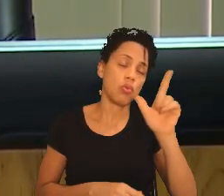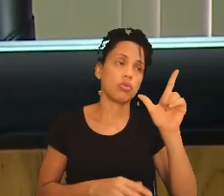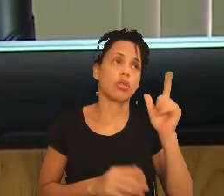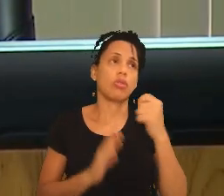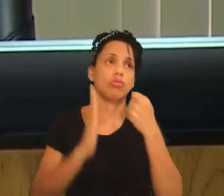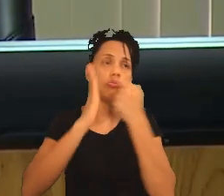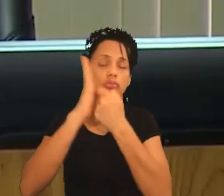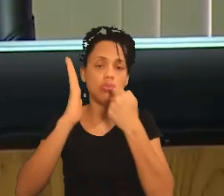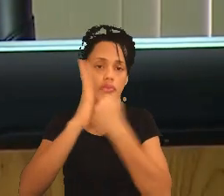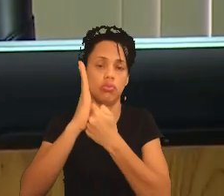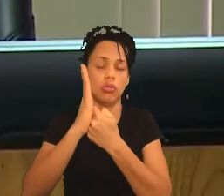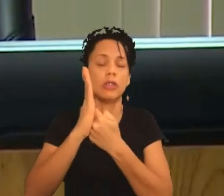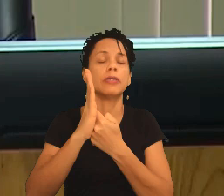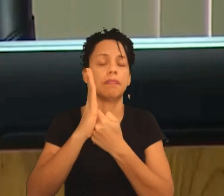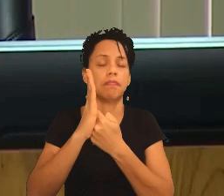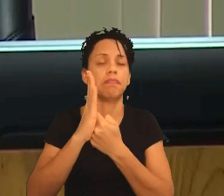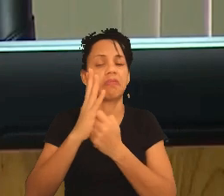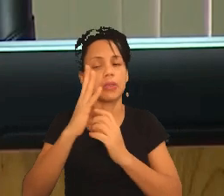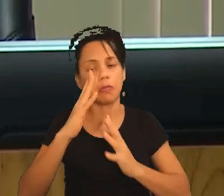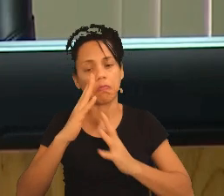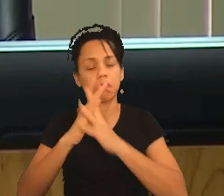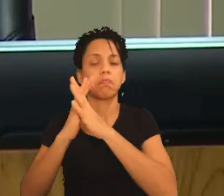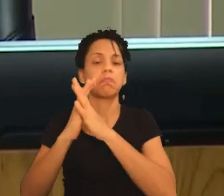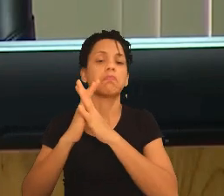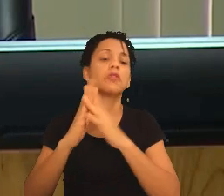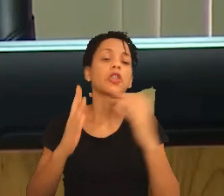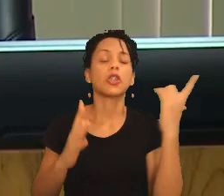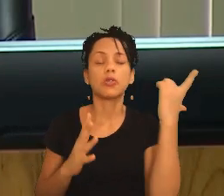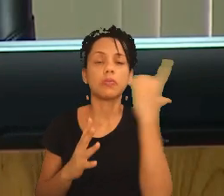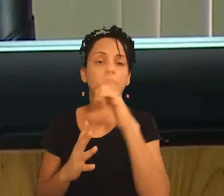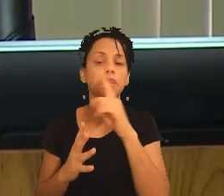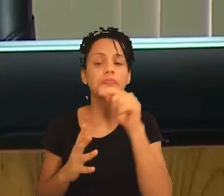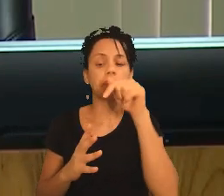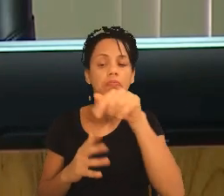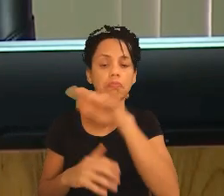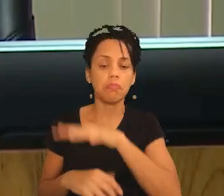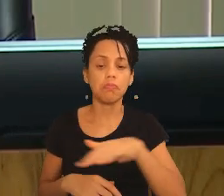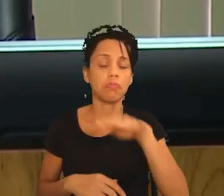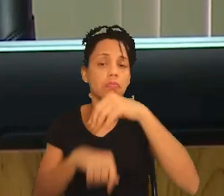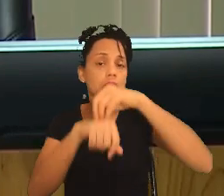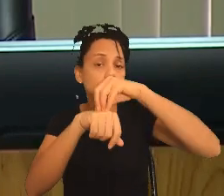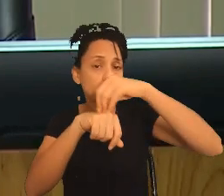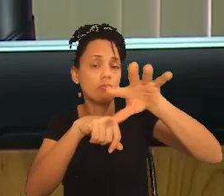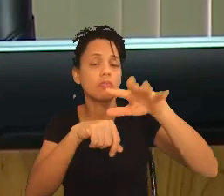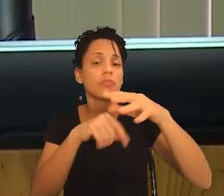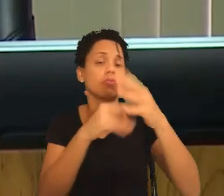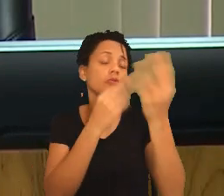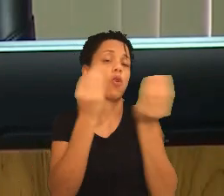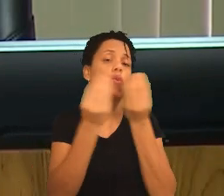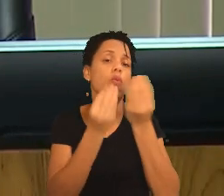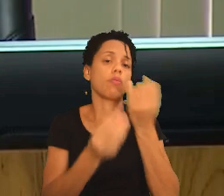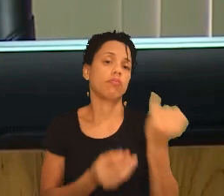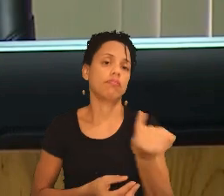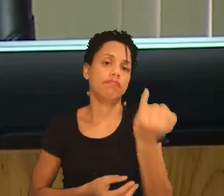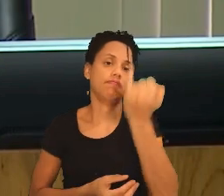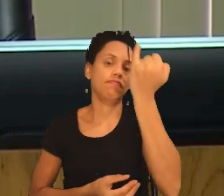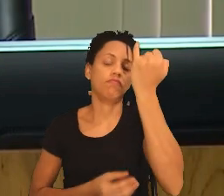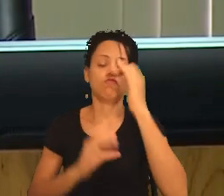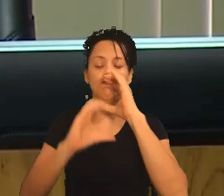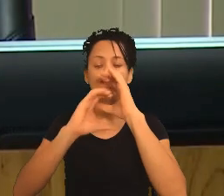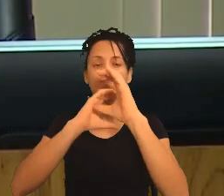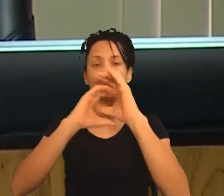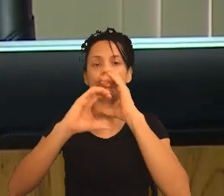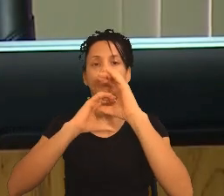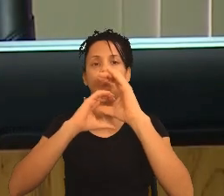a nossa grande raiva. Porque a gente a todo momento tenta fazer o contrário, né? Enfim, mas é uma luta que a gente